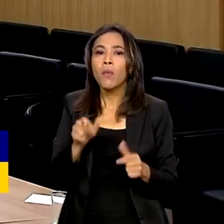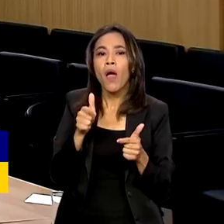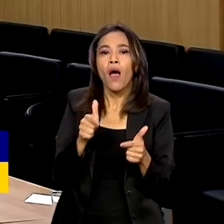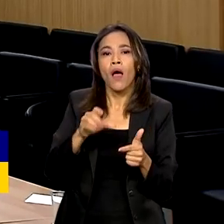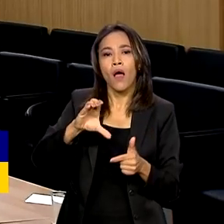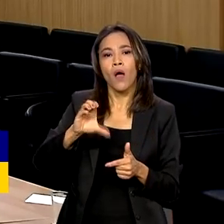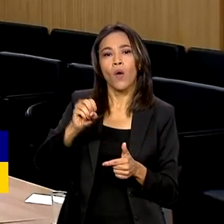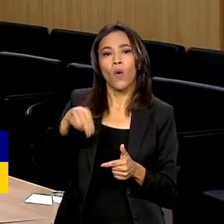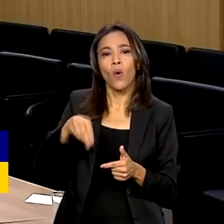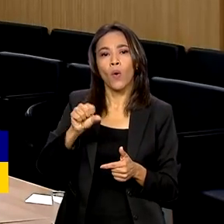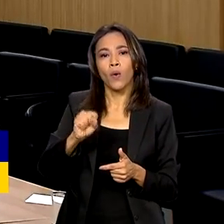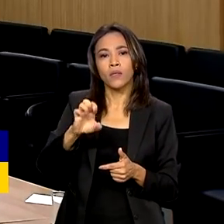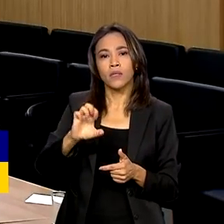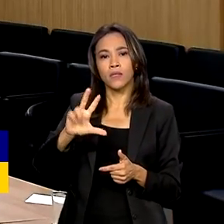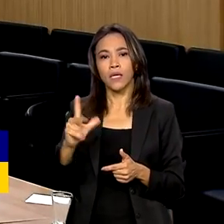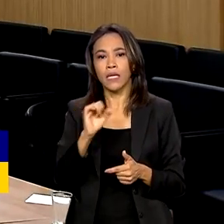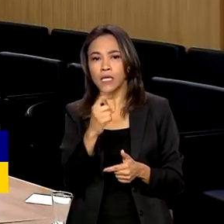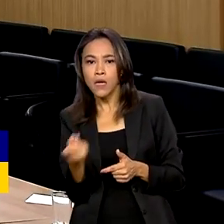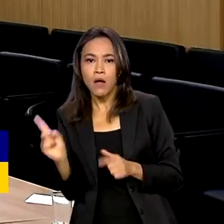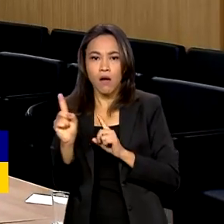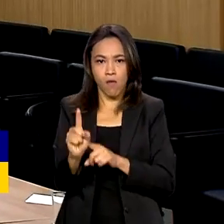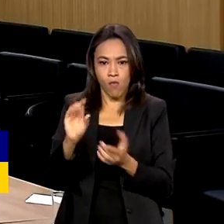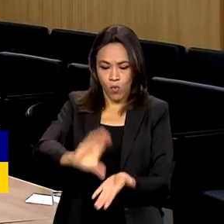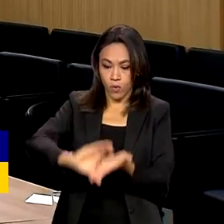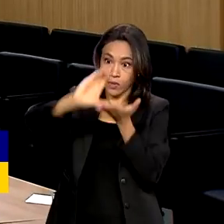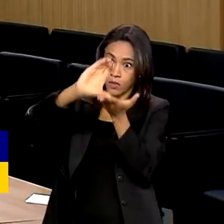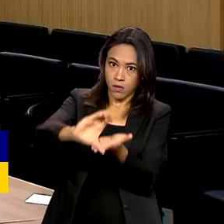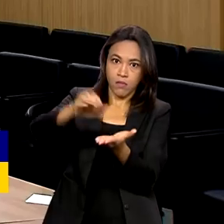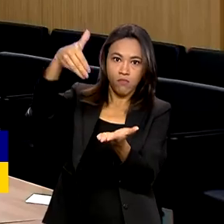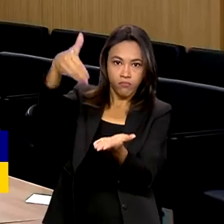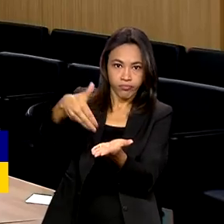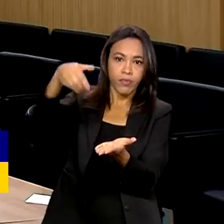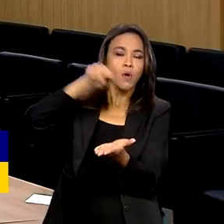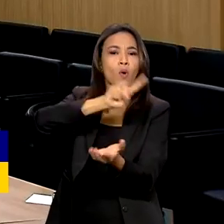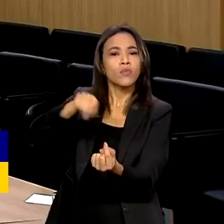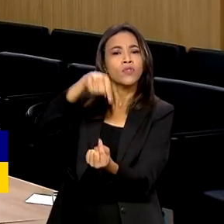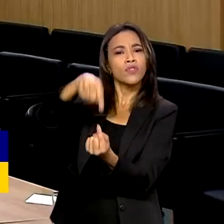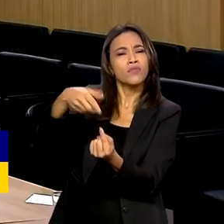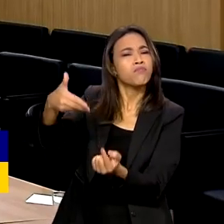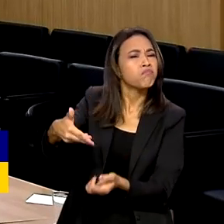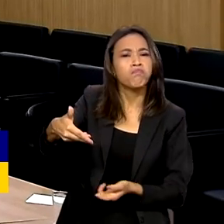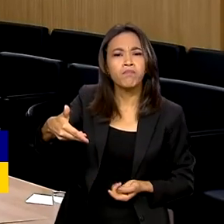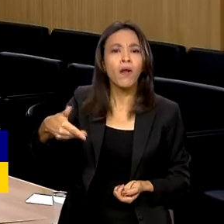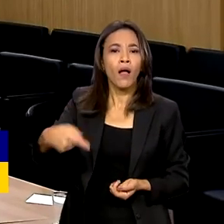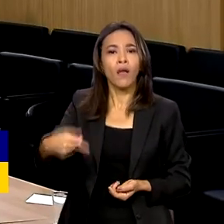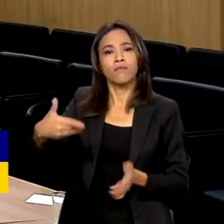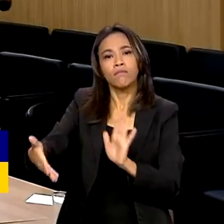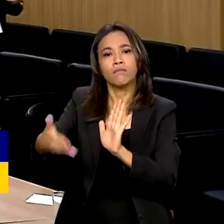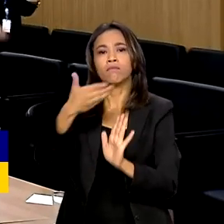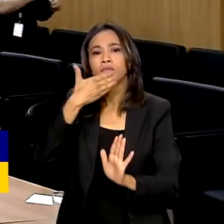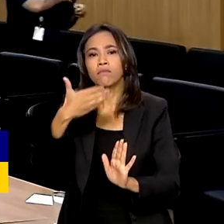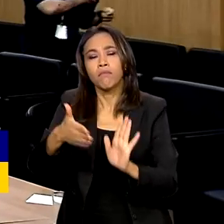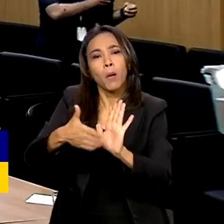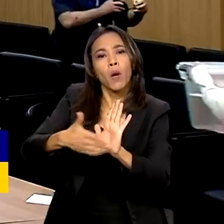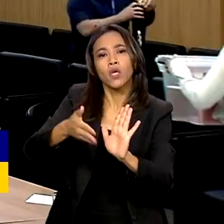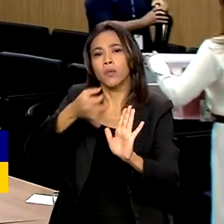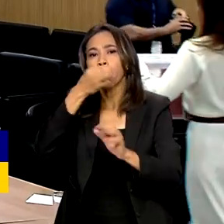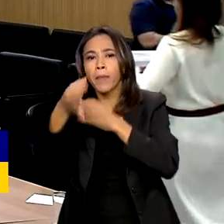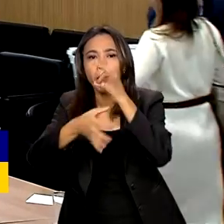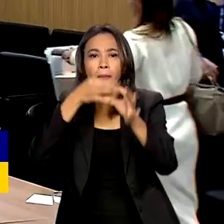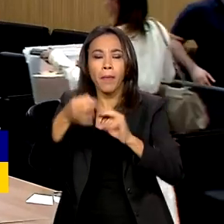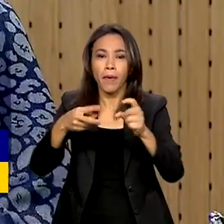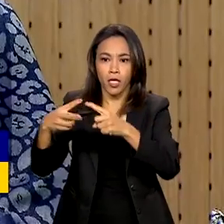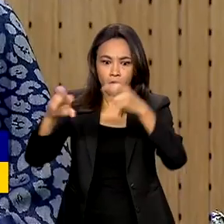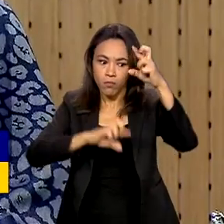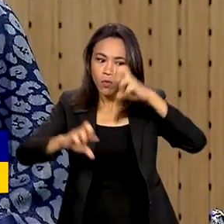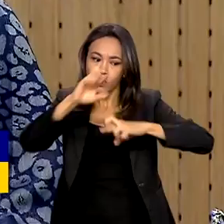o Conselho de Desenvolvimento Econômico Social Sustentável. Um dos objetivos é sugerir e monitorar políticas